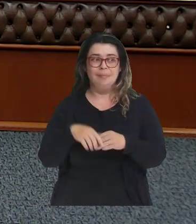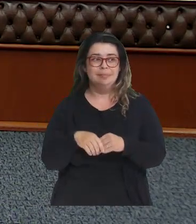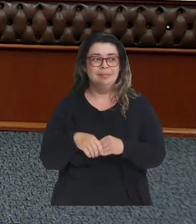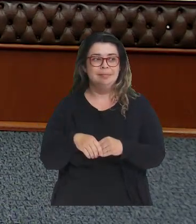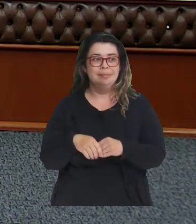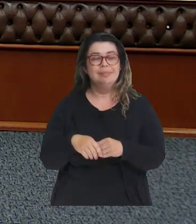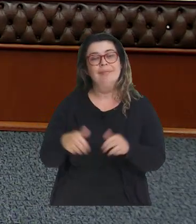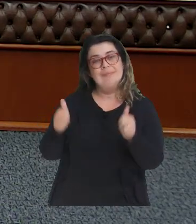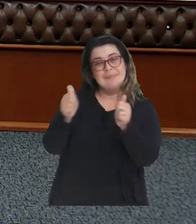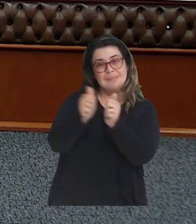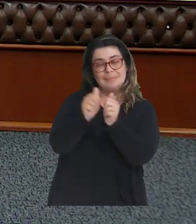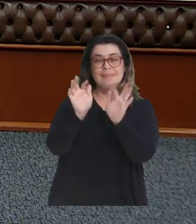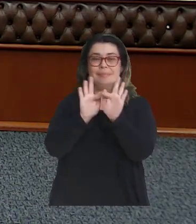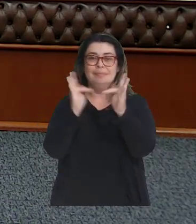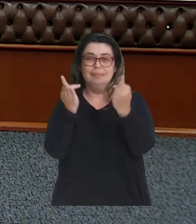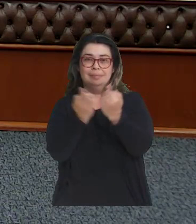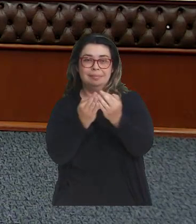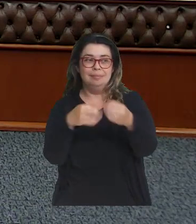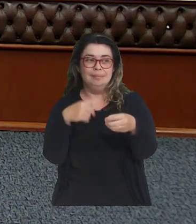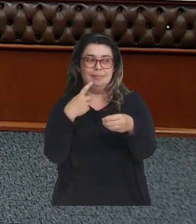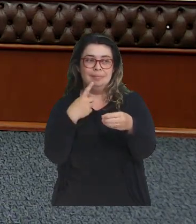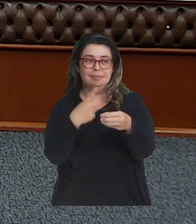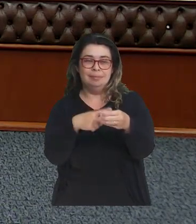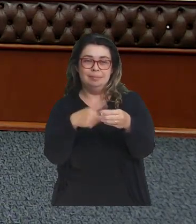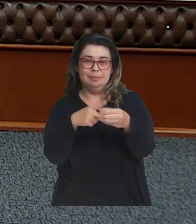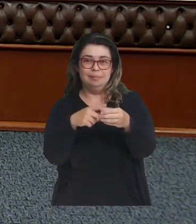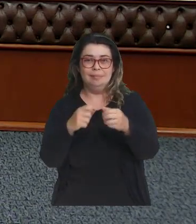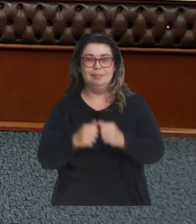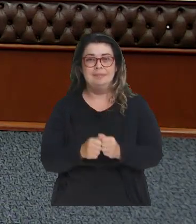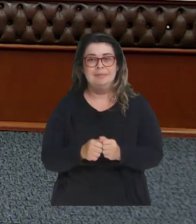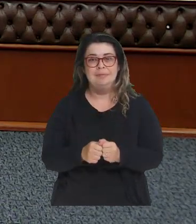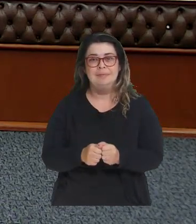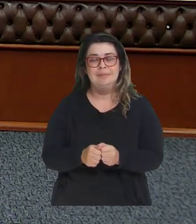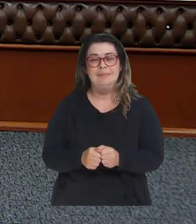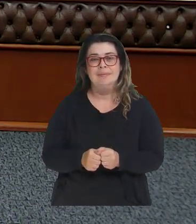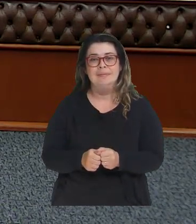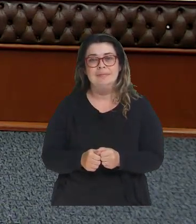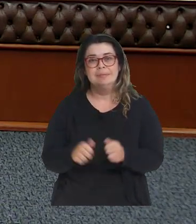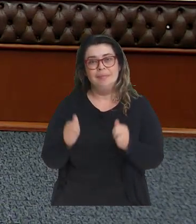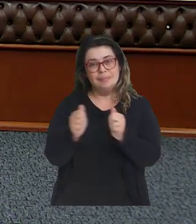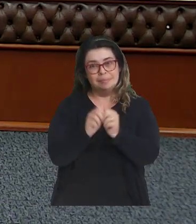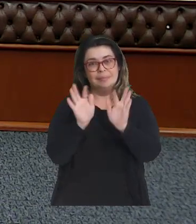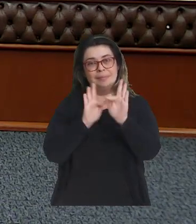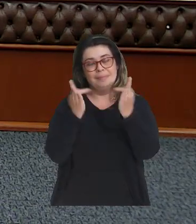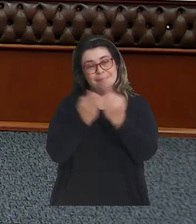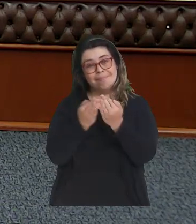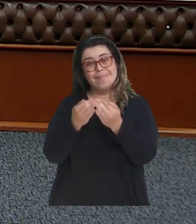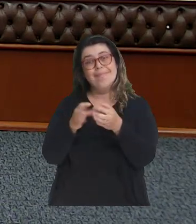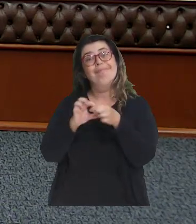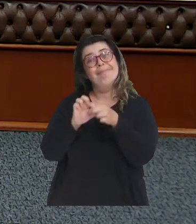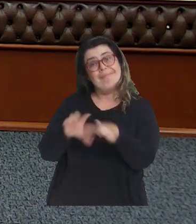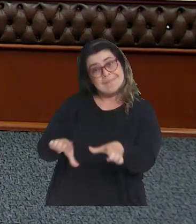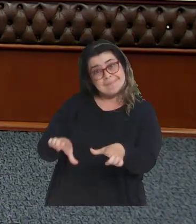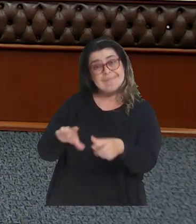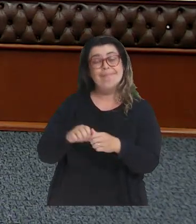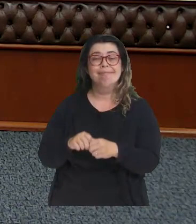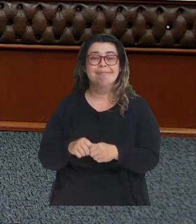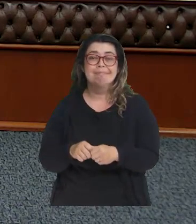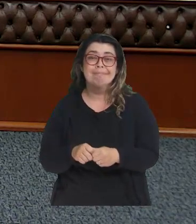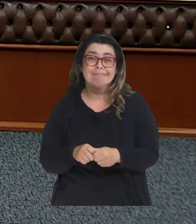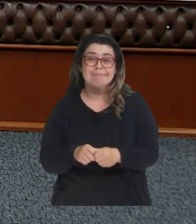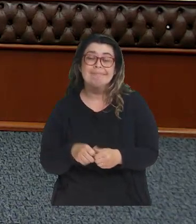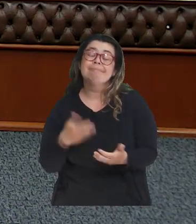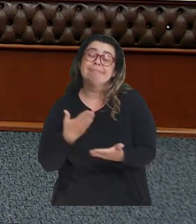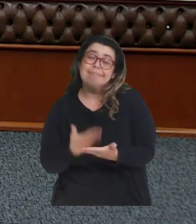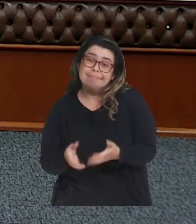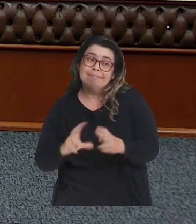família, na cidade próxima, onde tem seus familiares. Então, nos deixa aqui também outra perda para a Câmara.